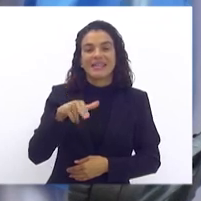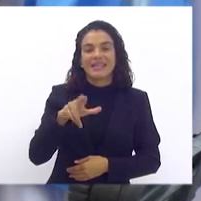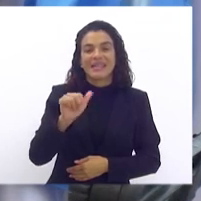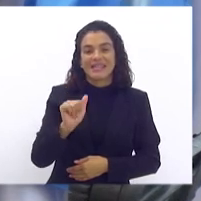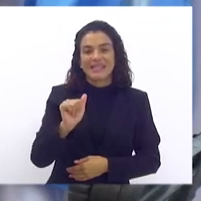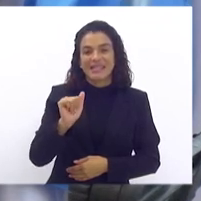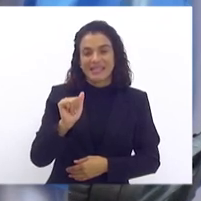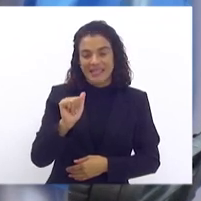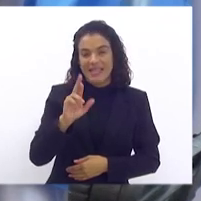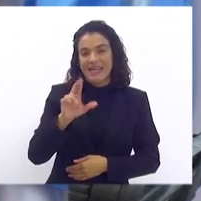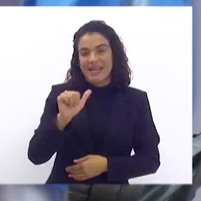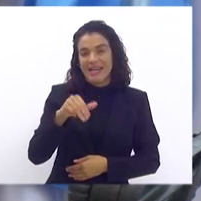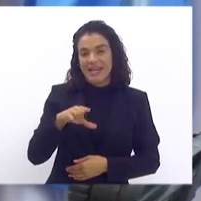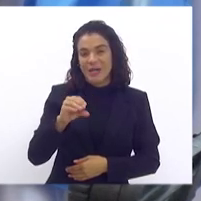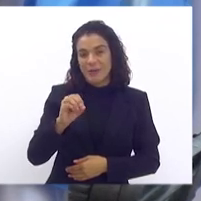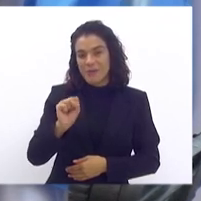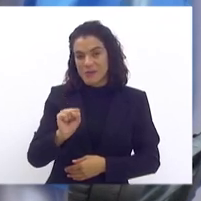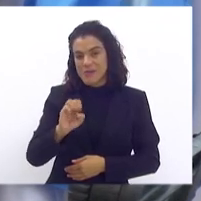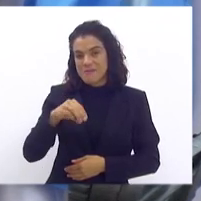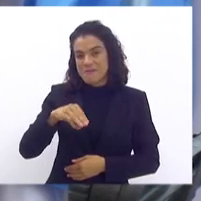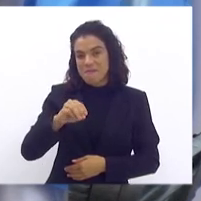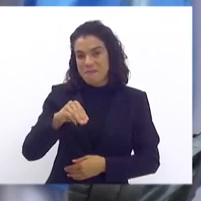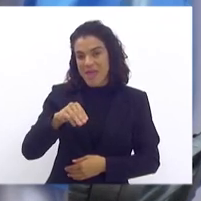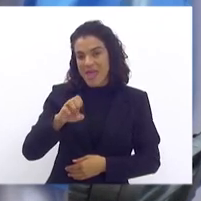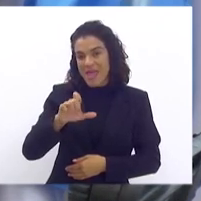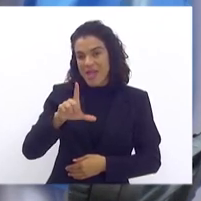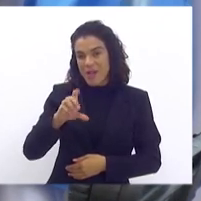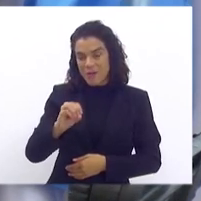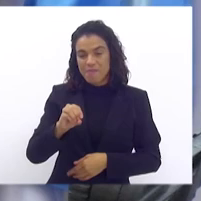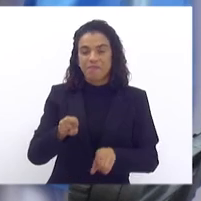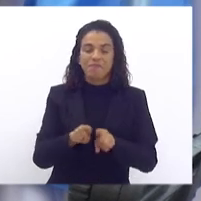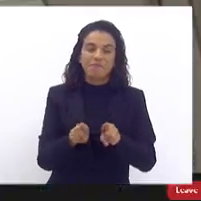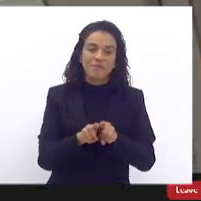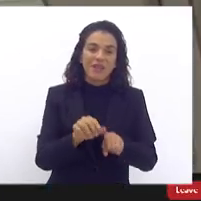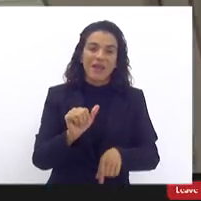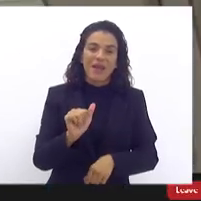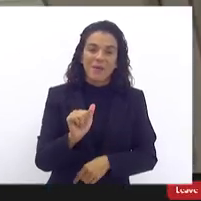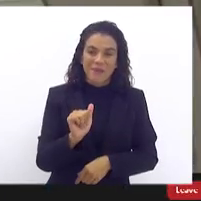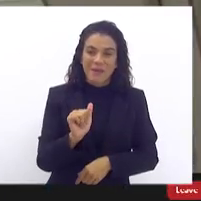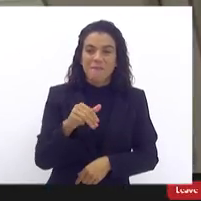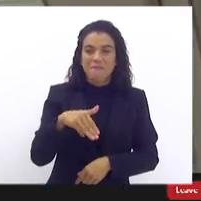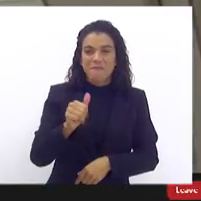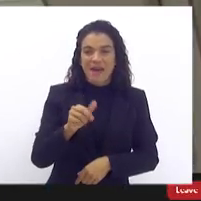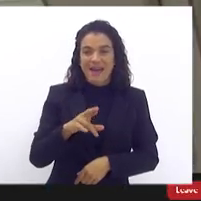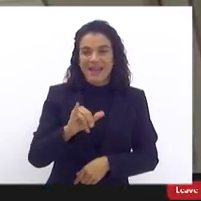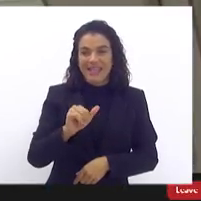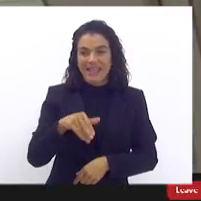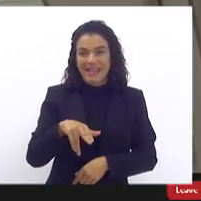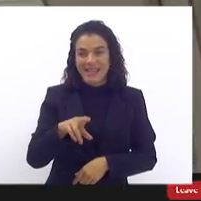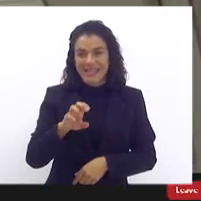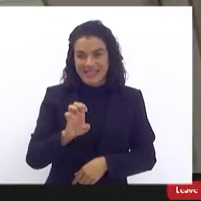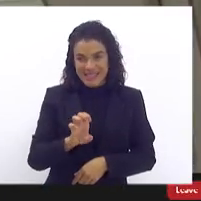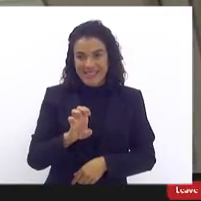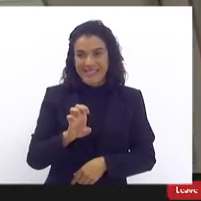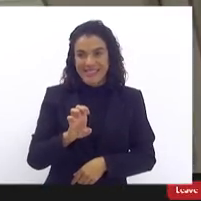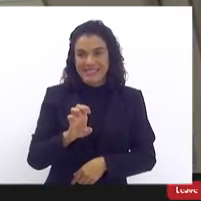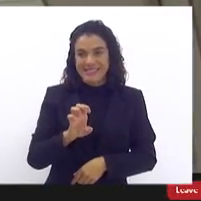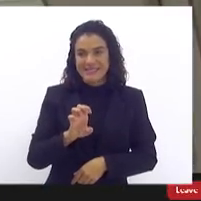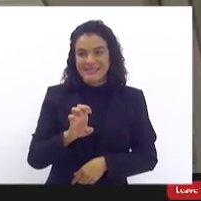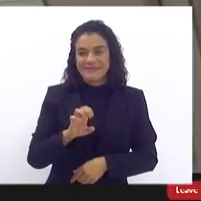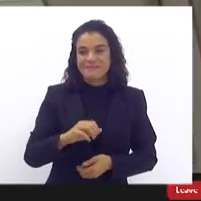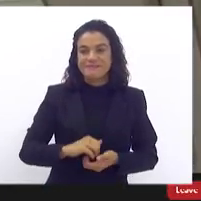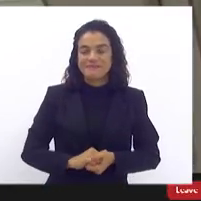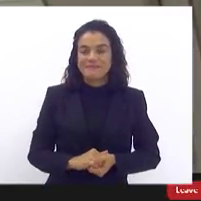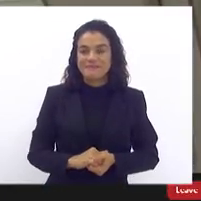Mello, agradecer a doutora Mariana Valente, que nos atendeu da Suíça, organizando seu horário.